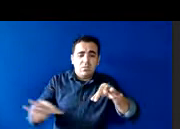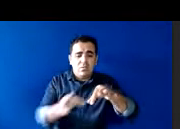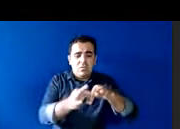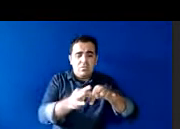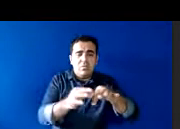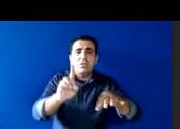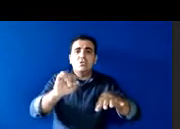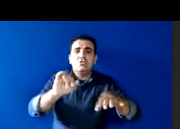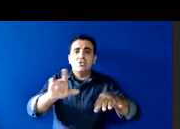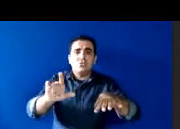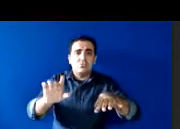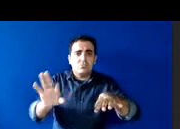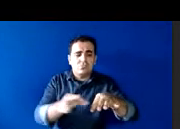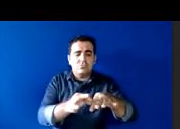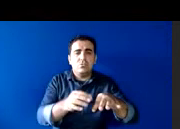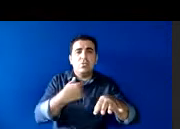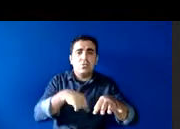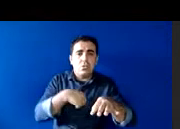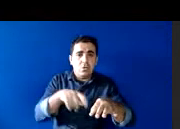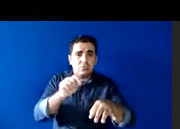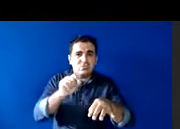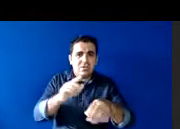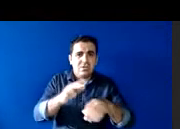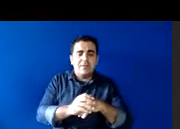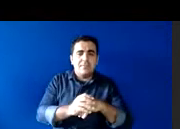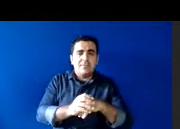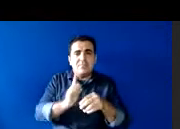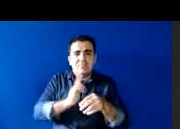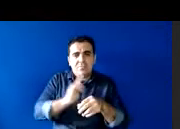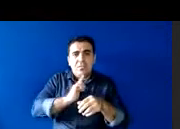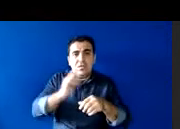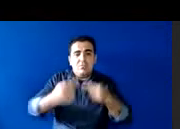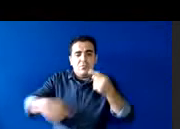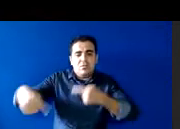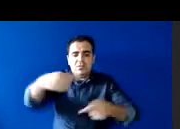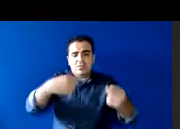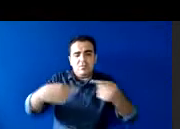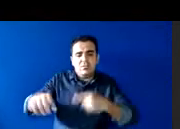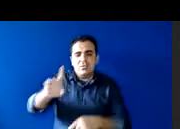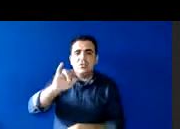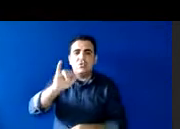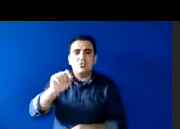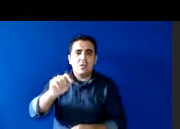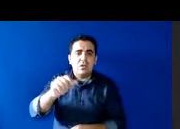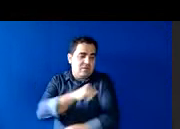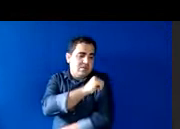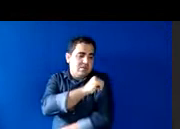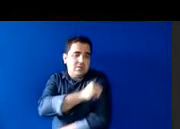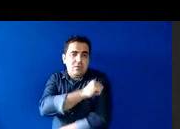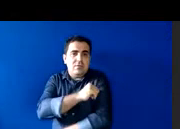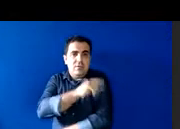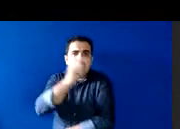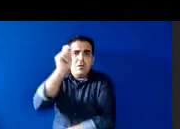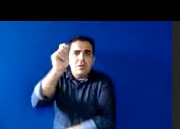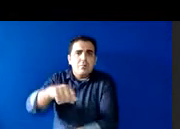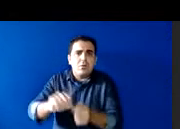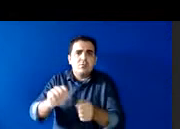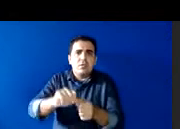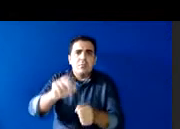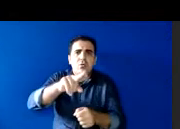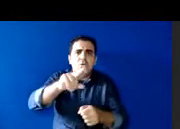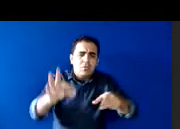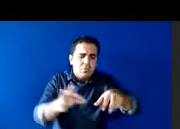né? Onde nós estamos aí nessa disputa para que enfermeiros possam inserir o DIU, tanto